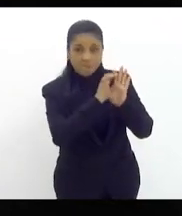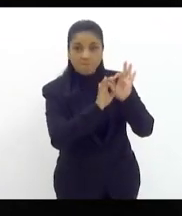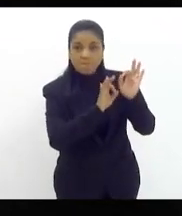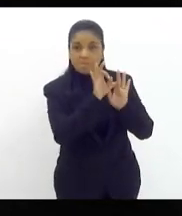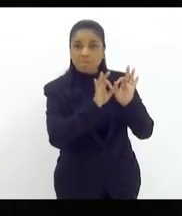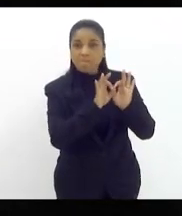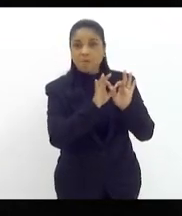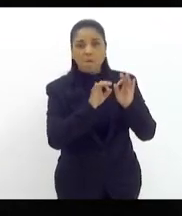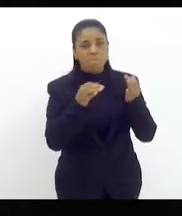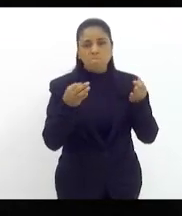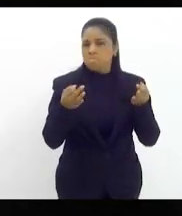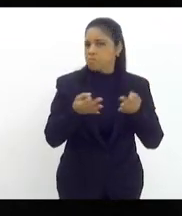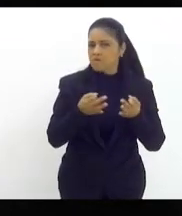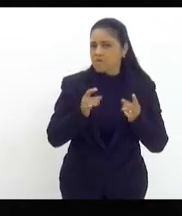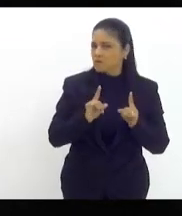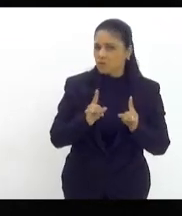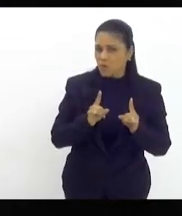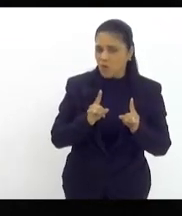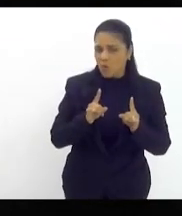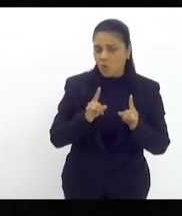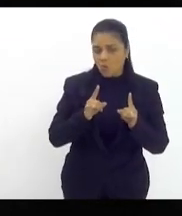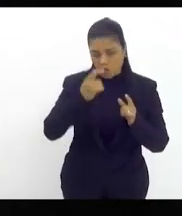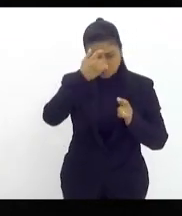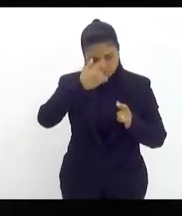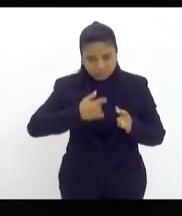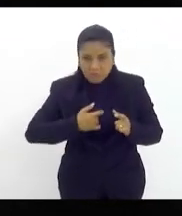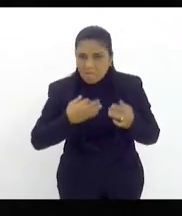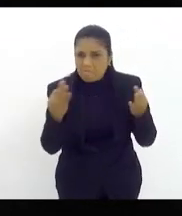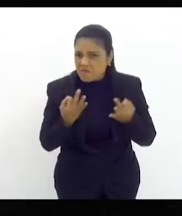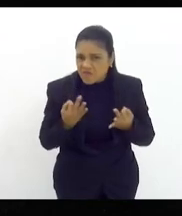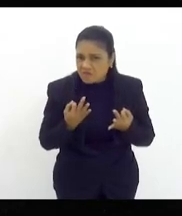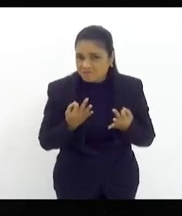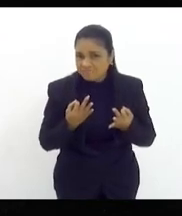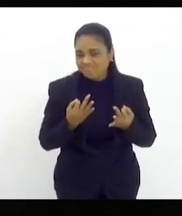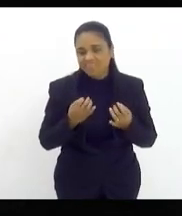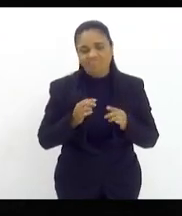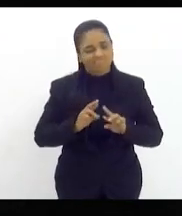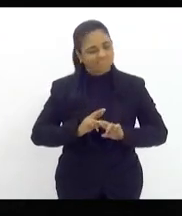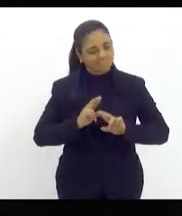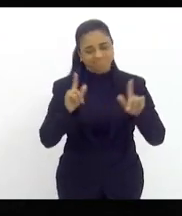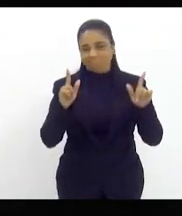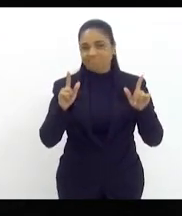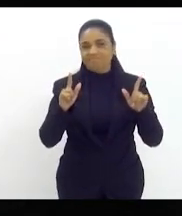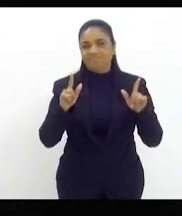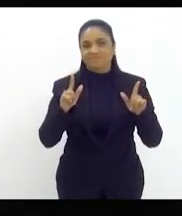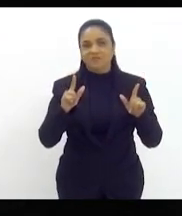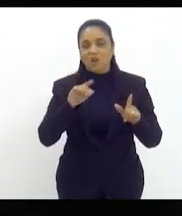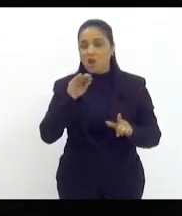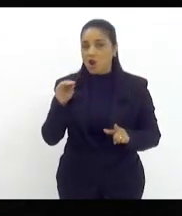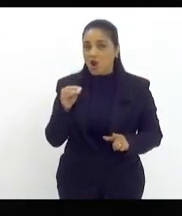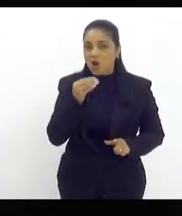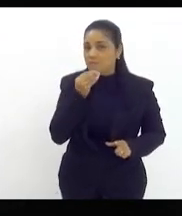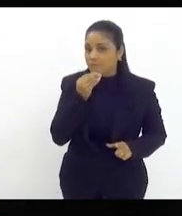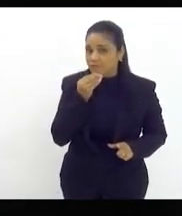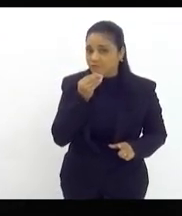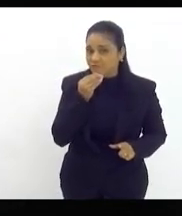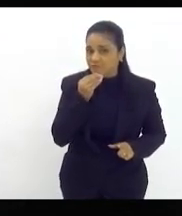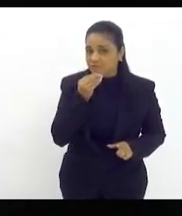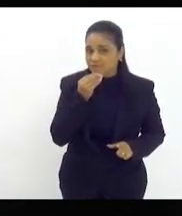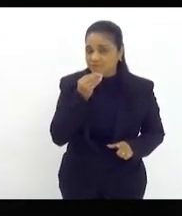perfeito assim como nós não somos é uma obviedade que eu estou dizendo